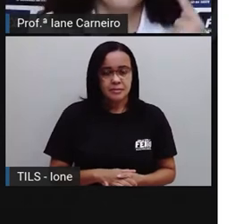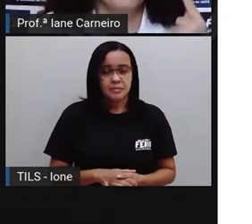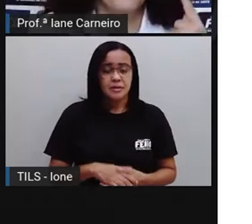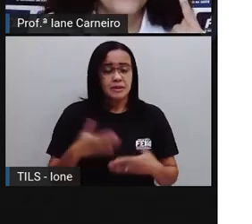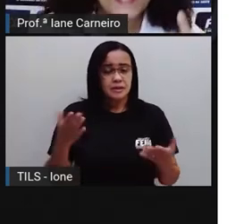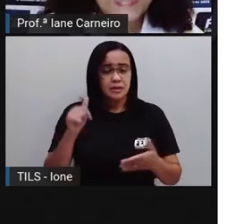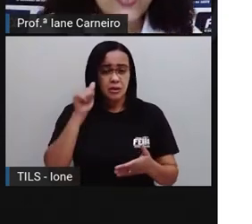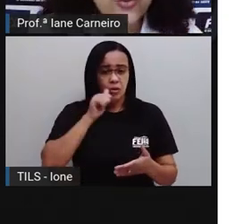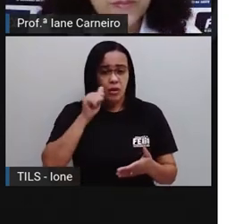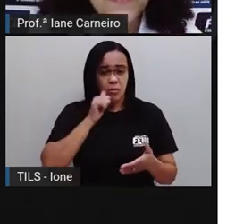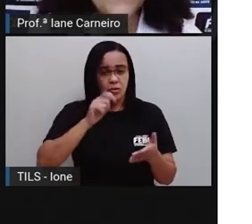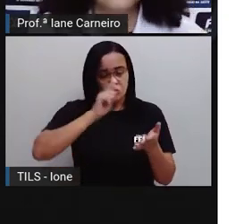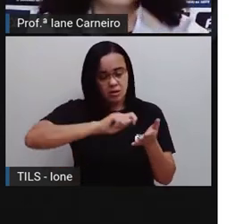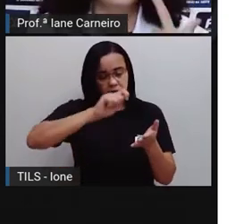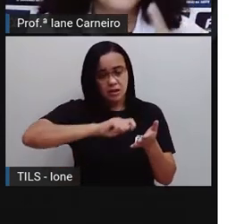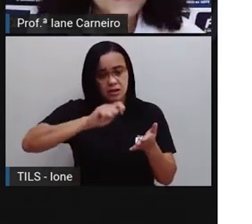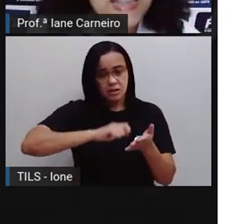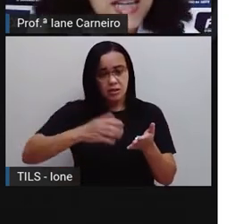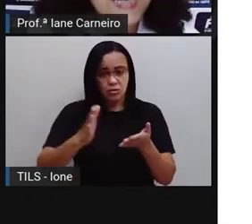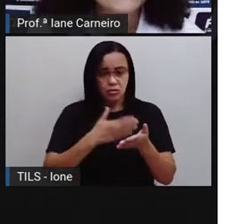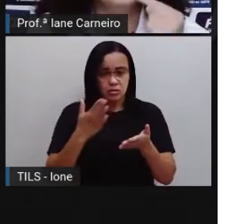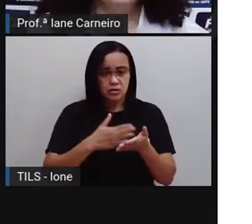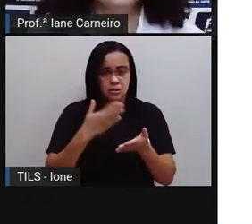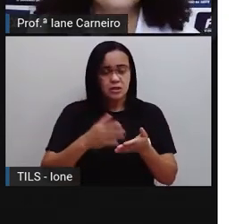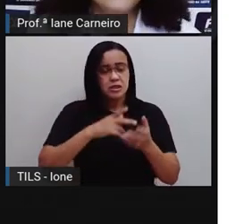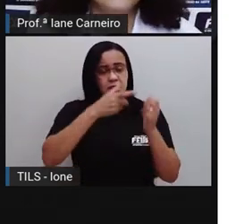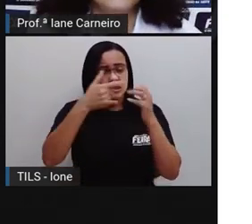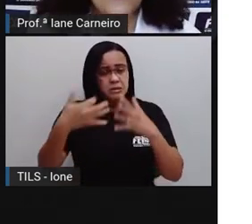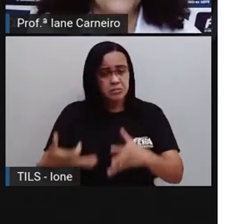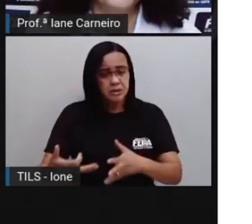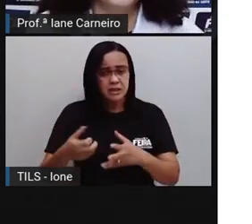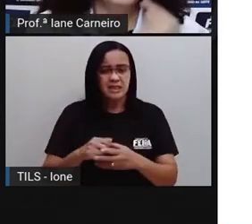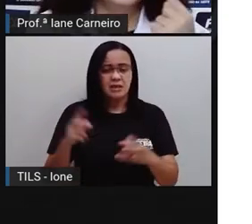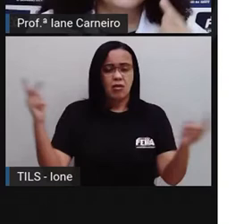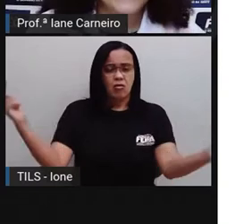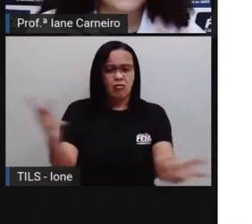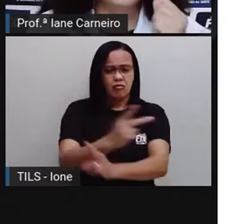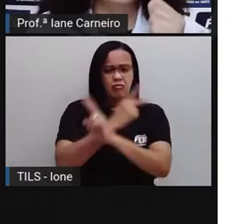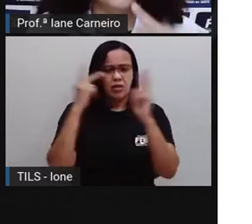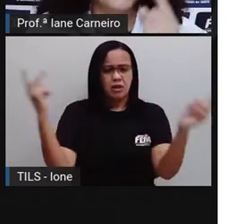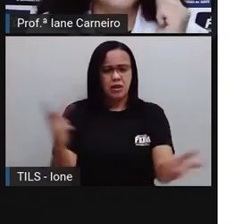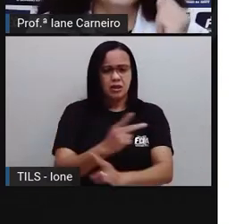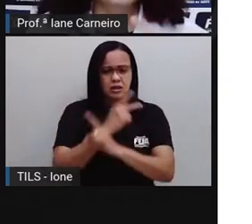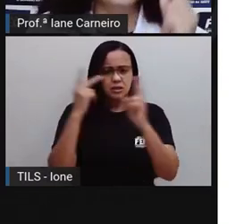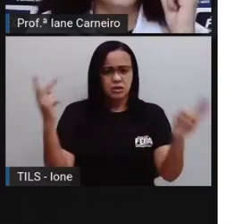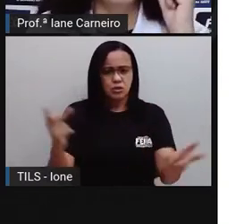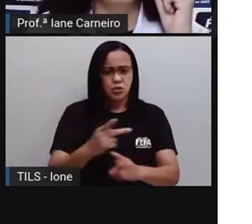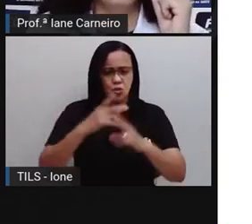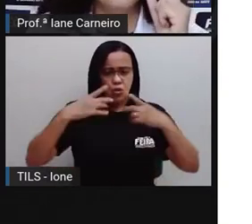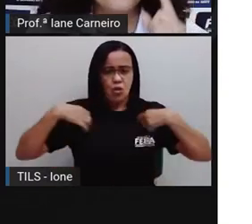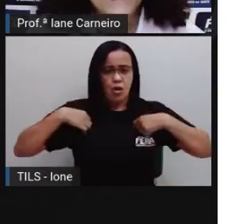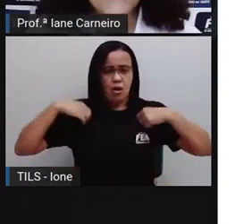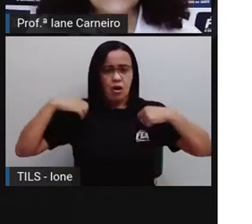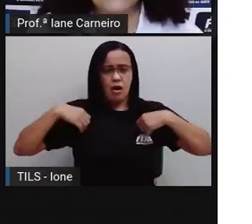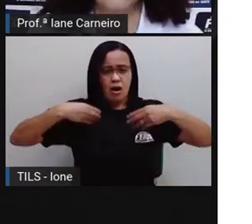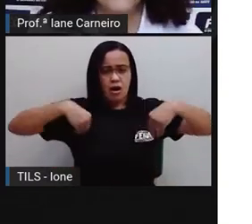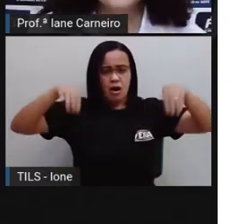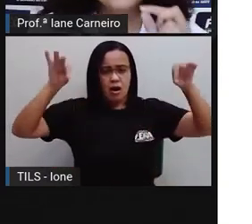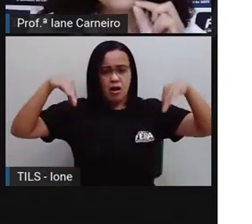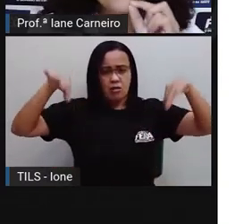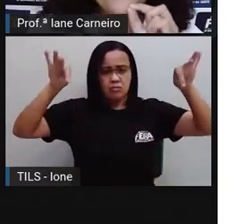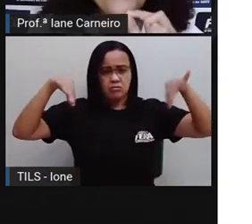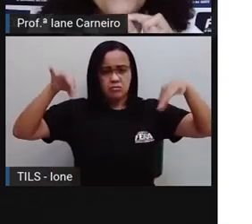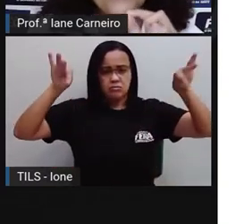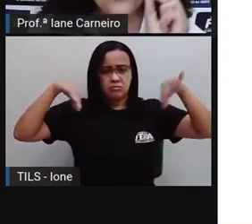fala né vento venta no quintal secas roupas do varal